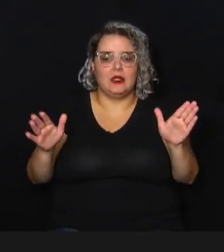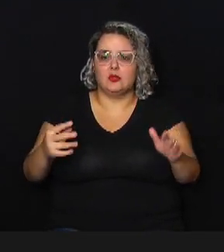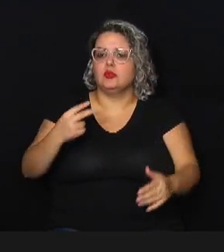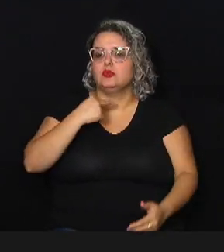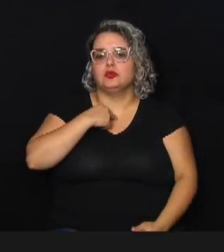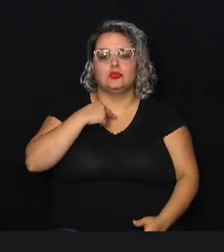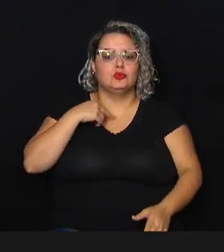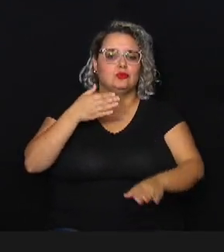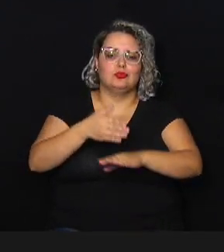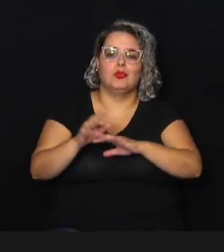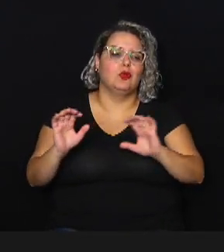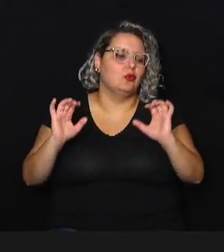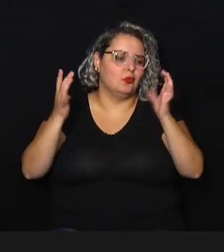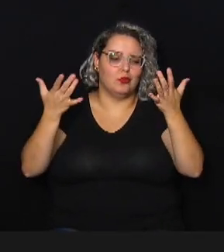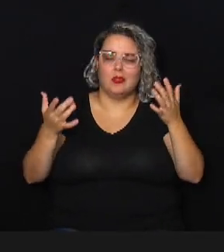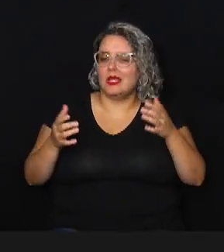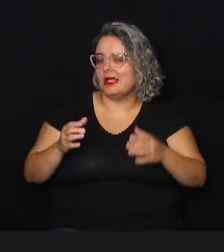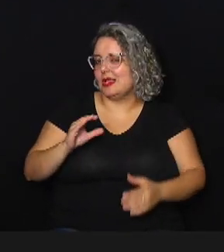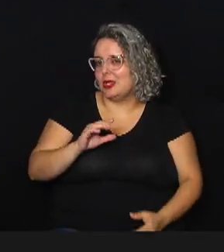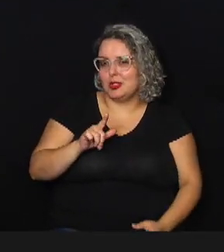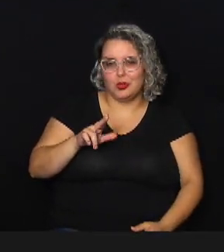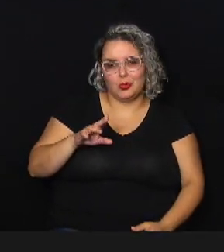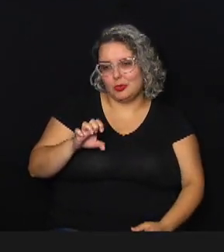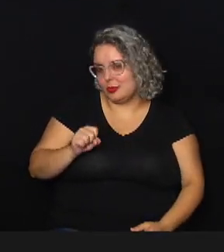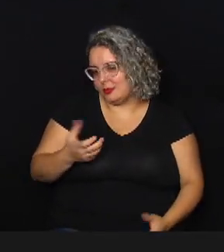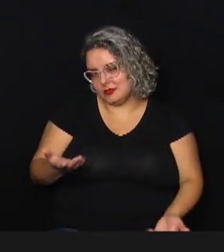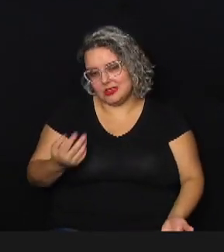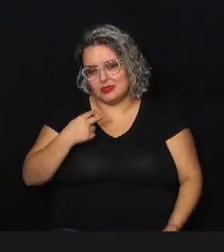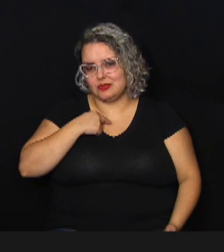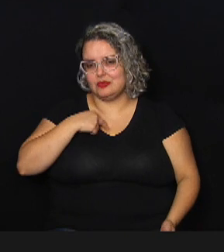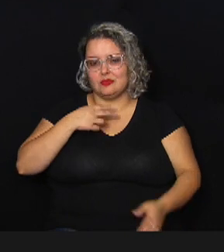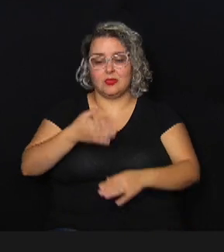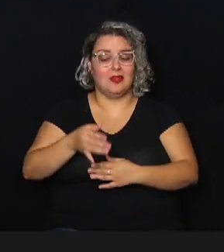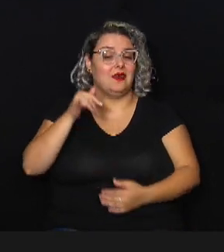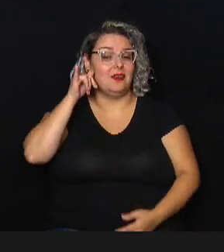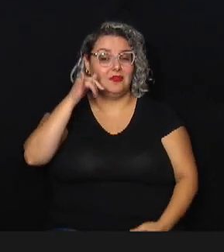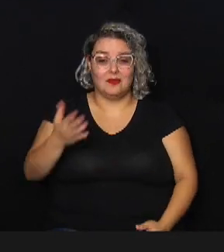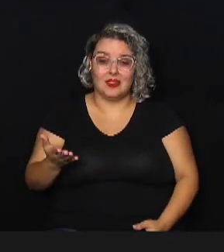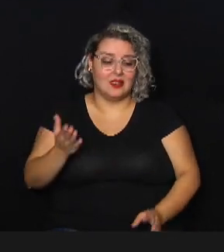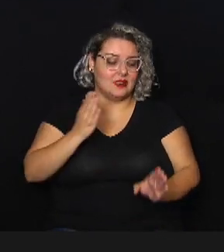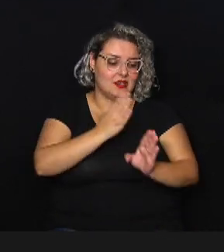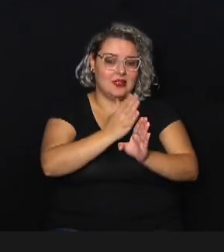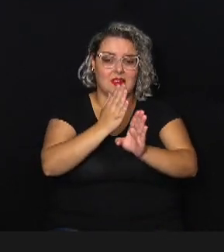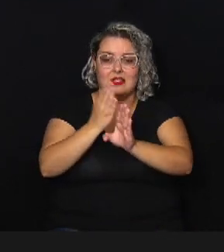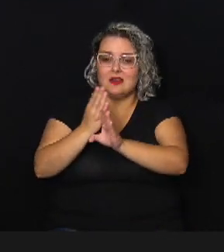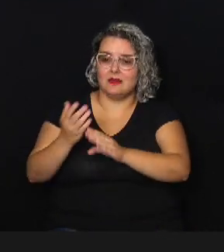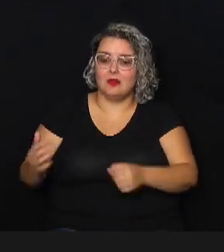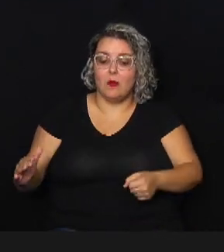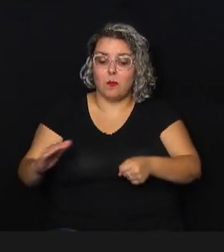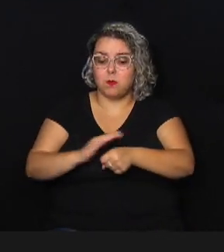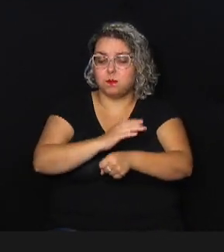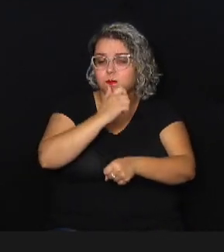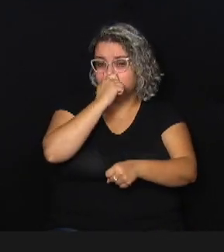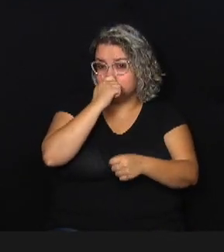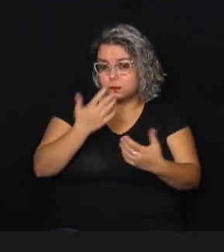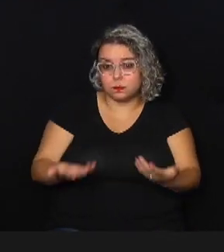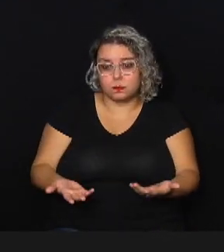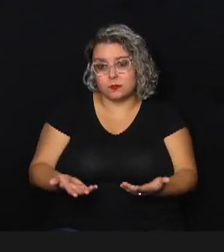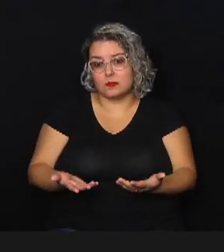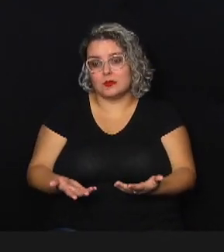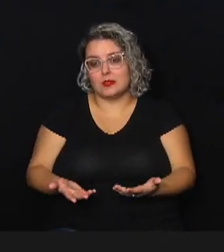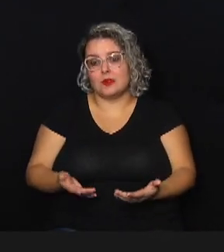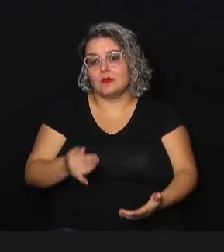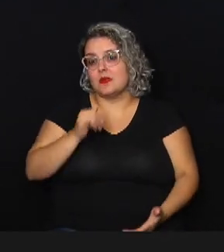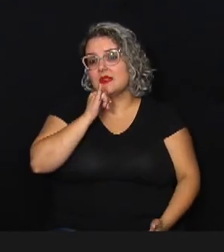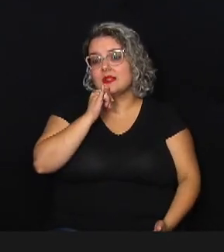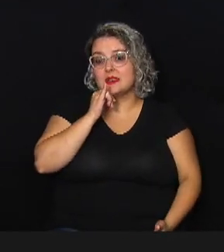frequentar festas, clubes, etc. Evitar encontros, aglomeração de pessoas, por exemplo, aqueles encontros